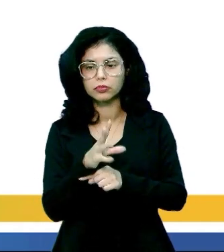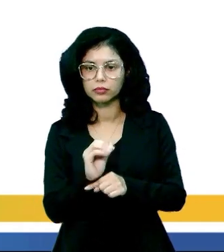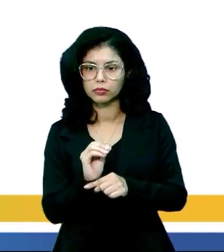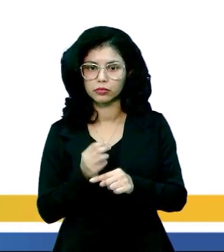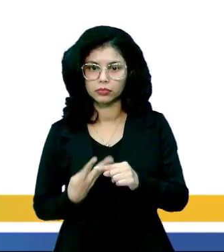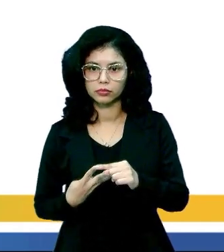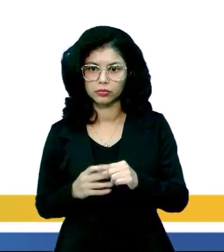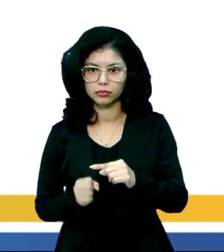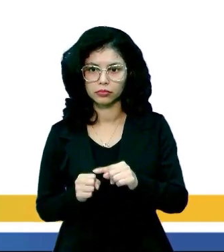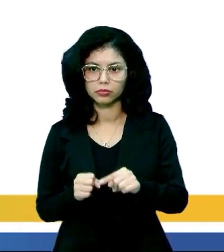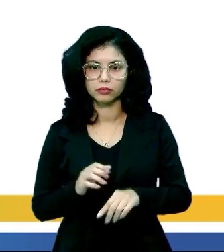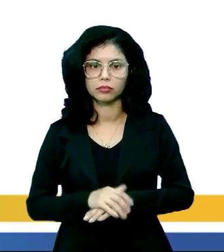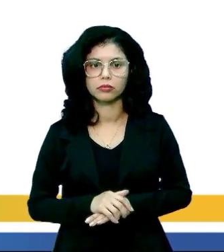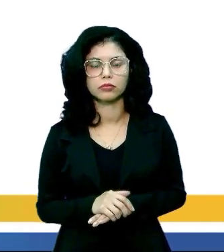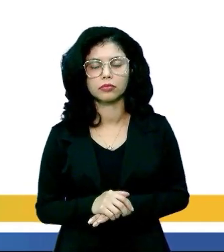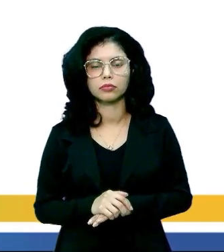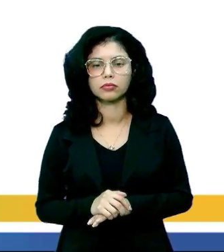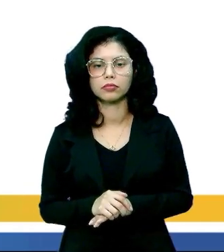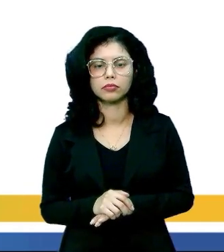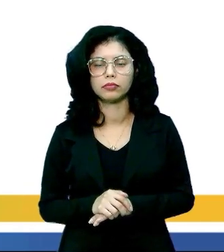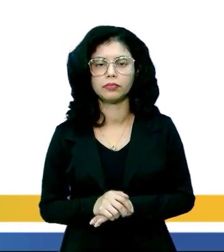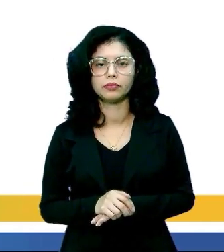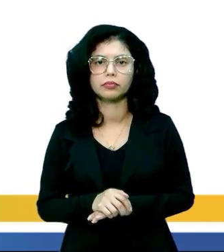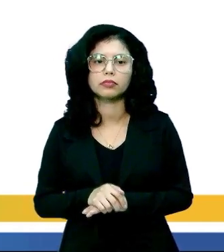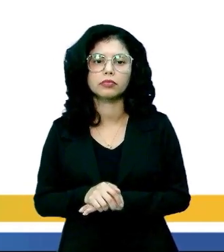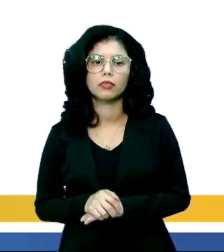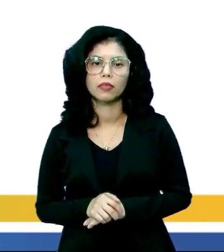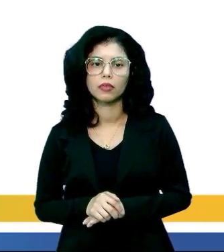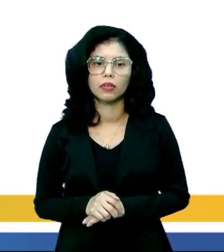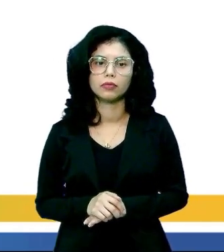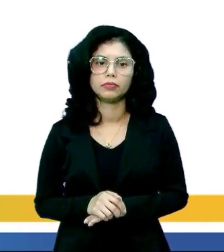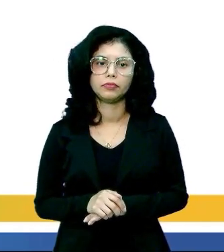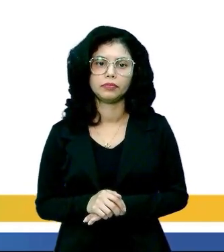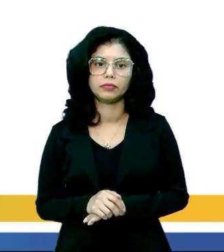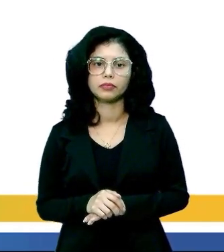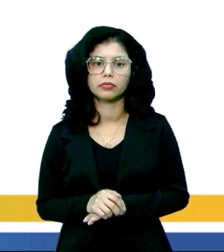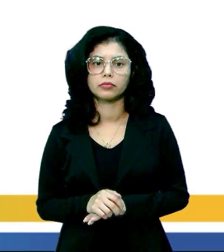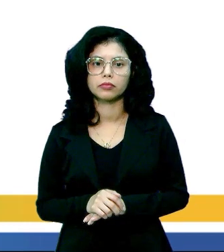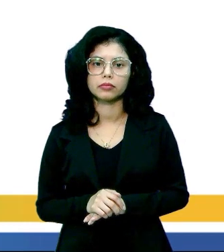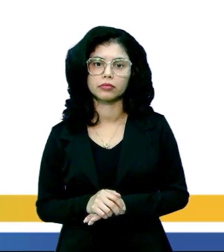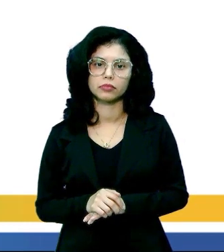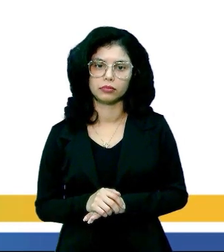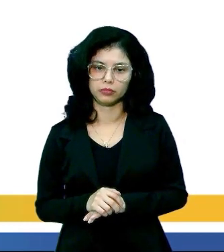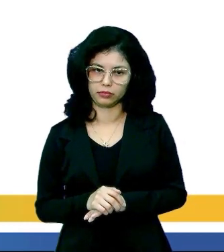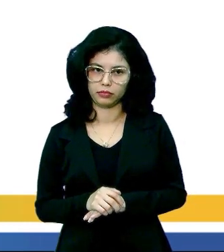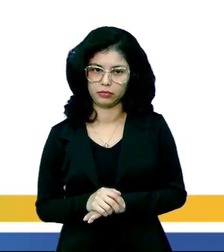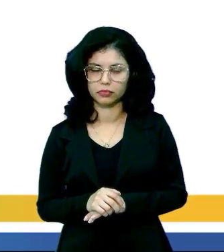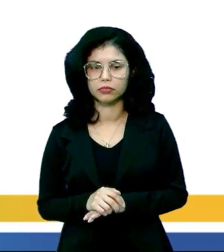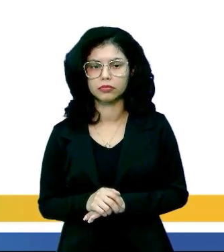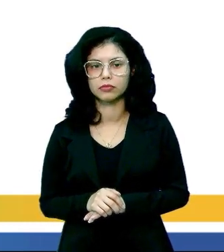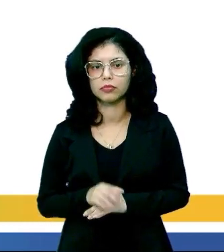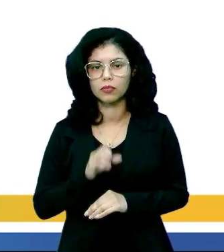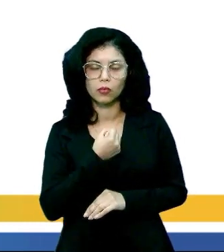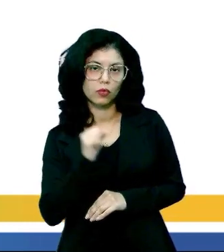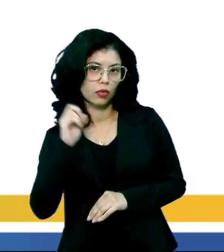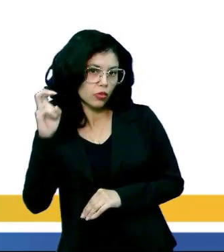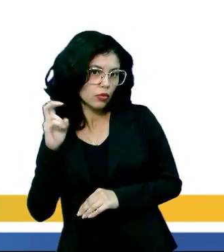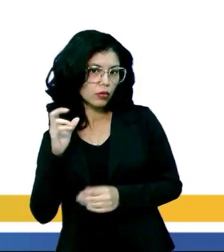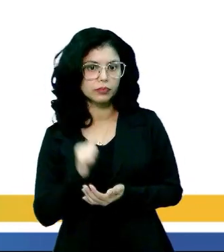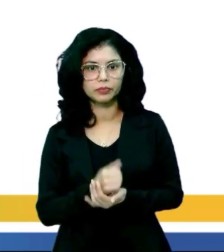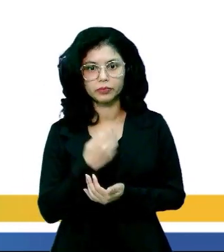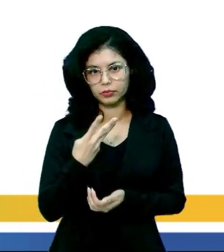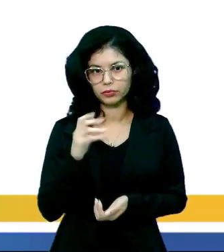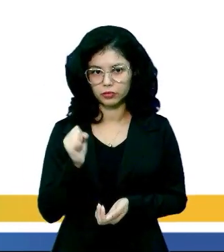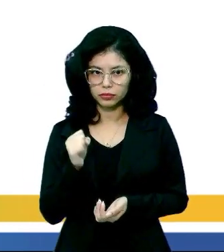uma multiplicação das outras duas frações. 6 vezes 5, 30. 8 vezes 6,